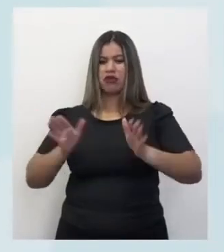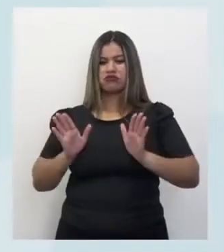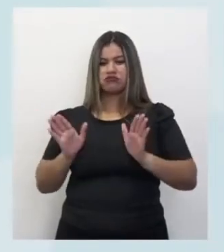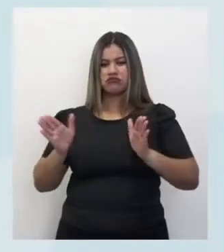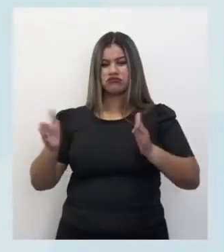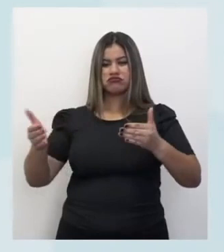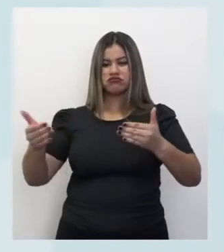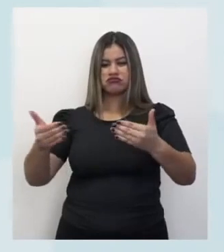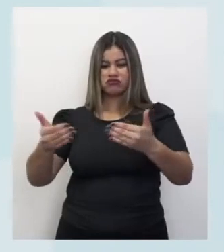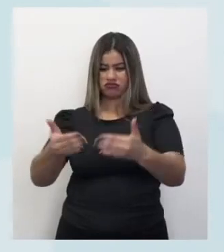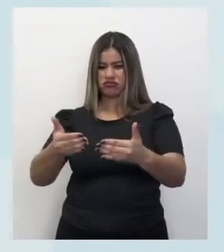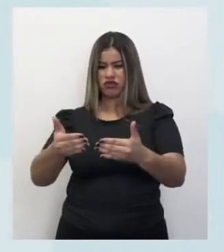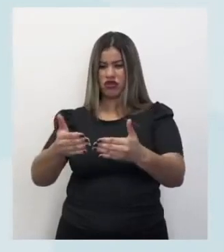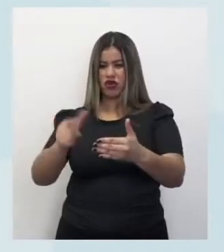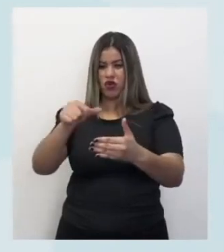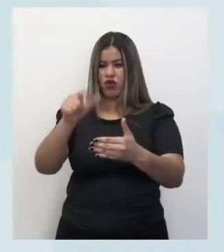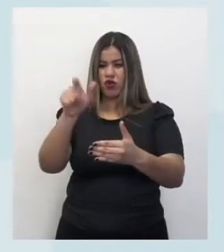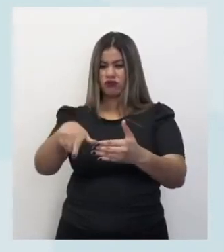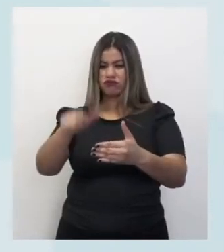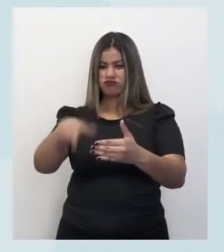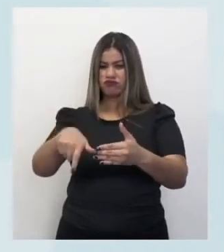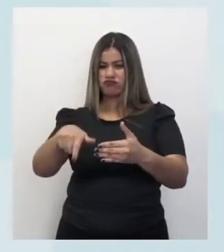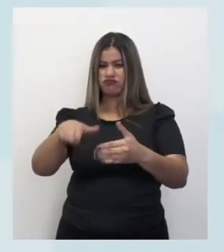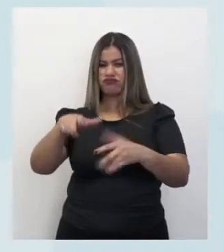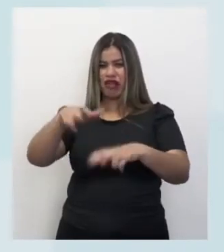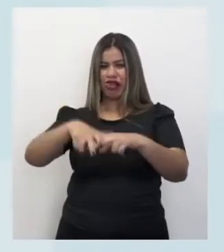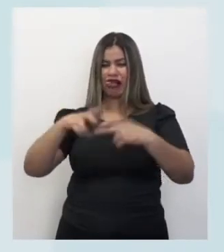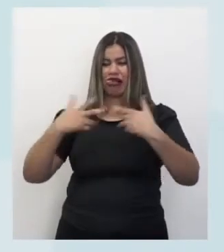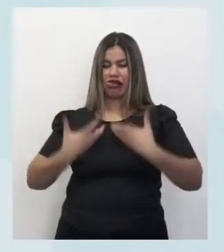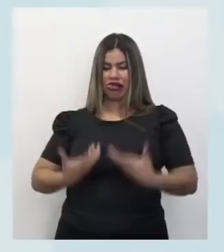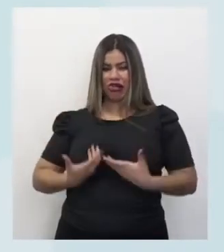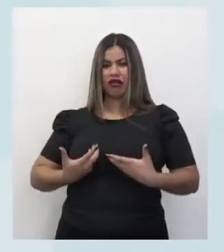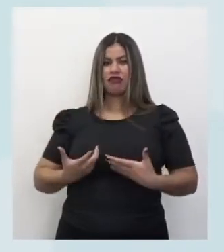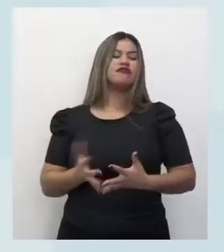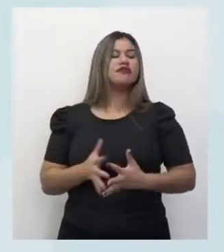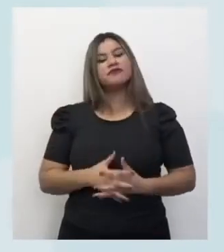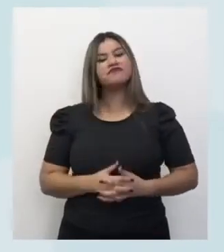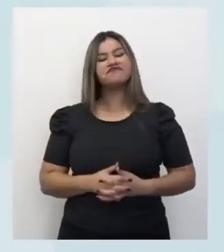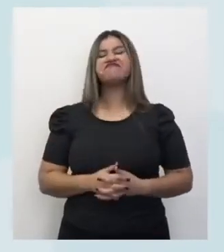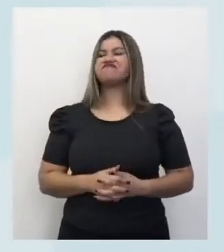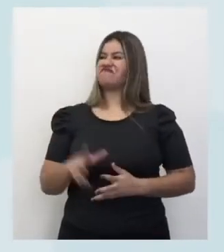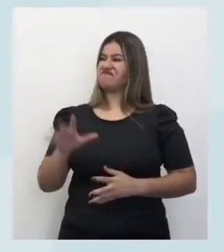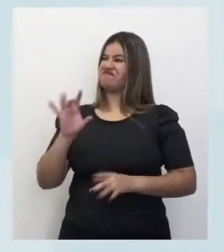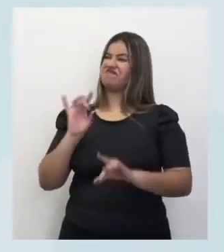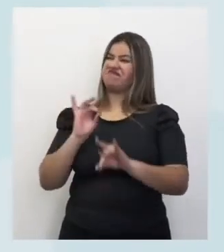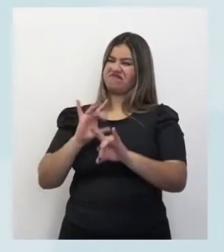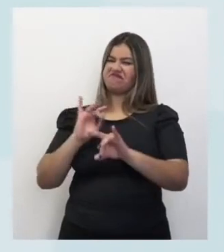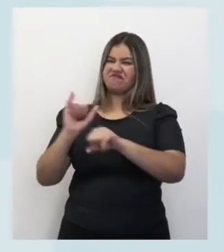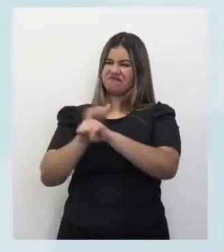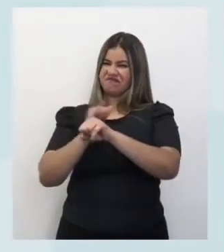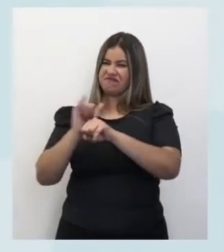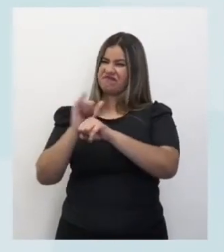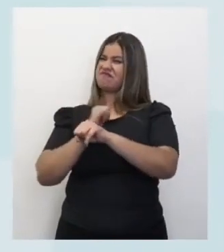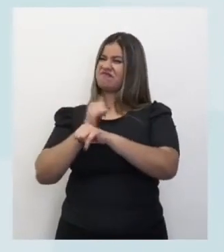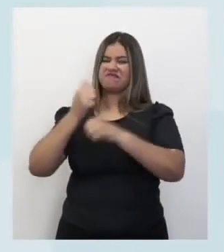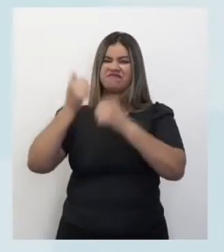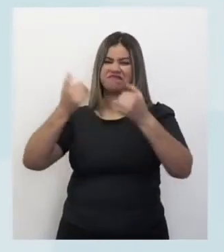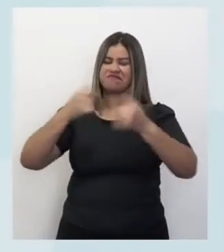Ok, muito bom. Ó, essa técnica aí, jamais saberia explicar isso, hein? Muito